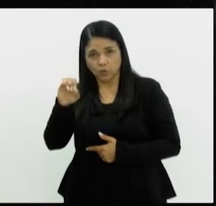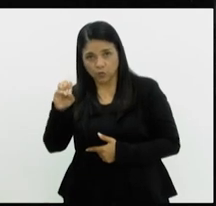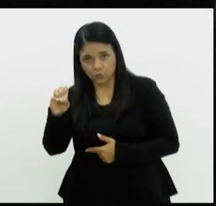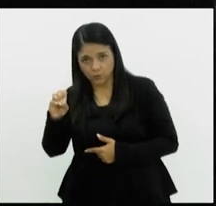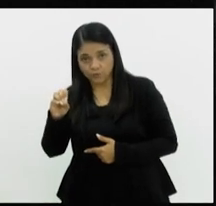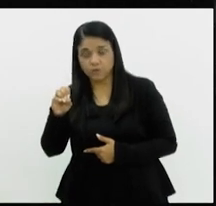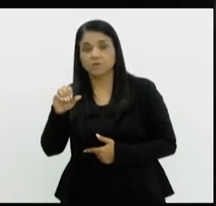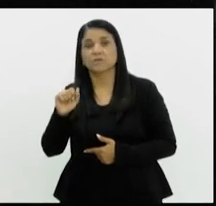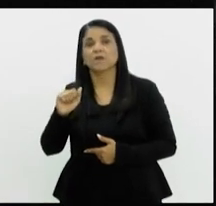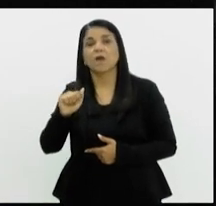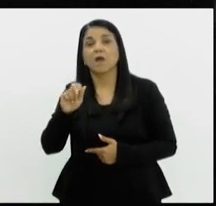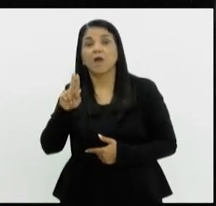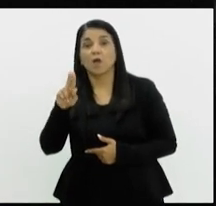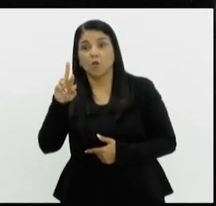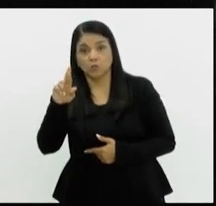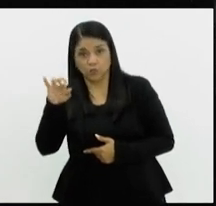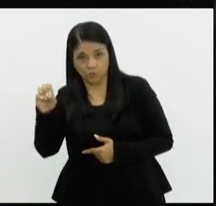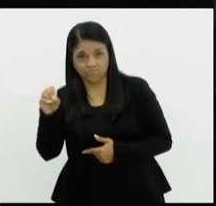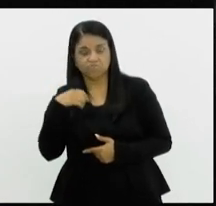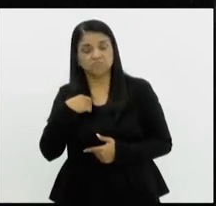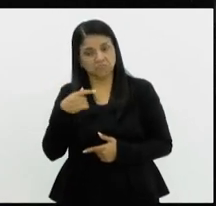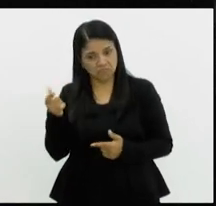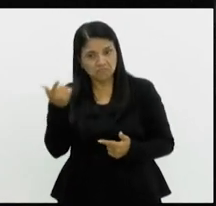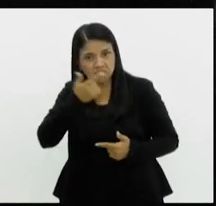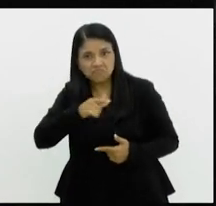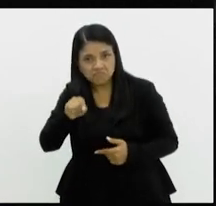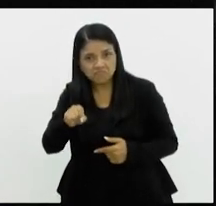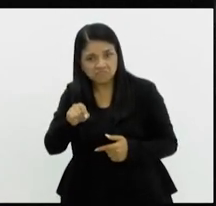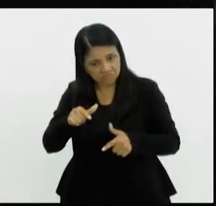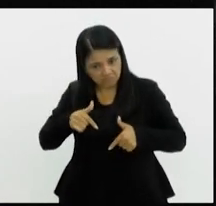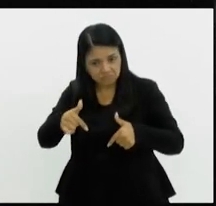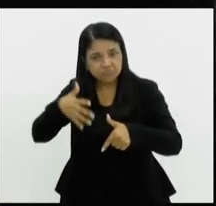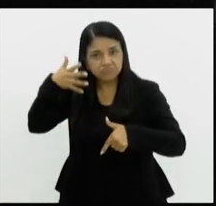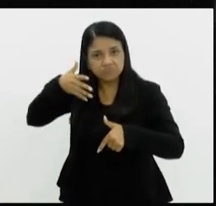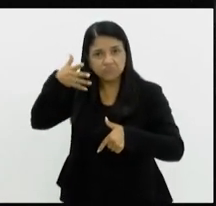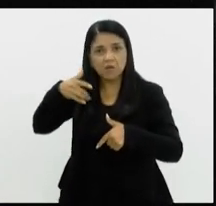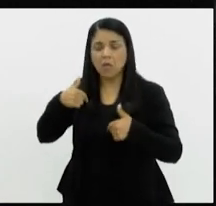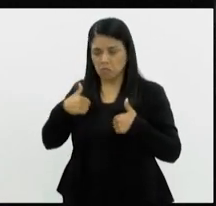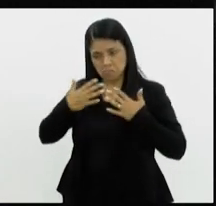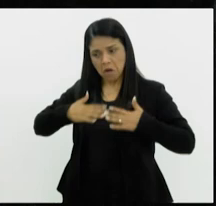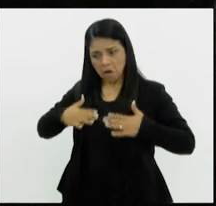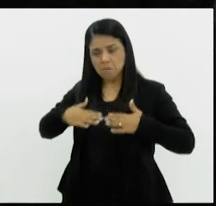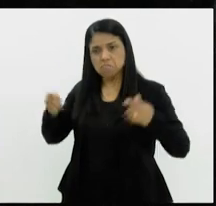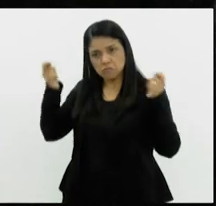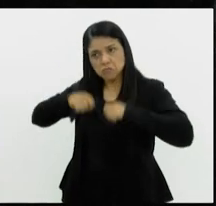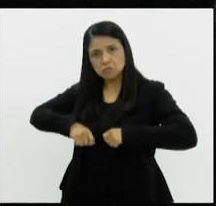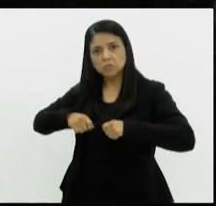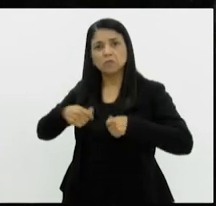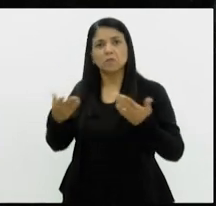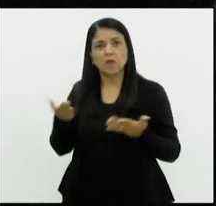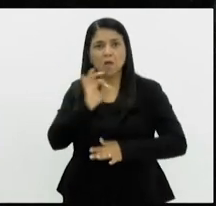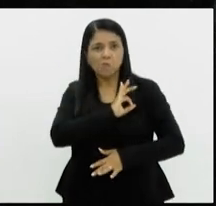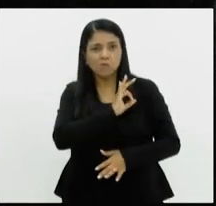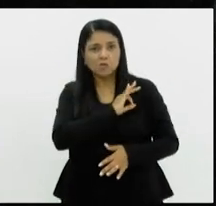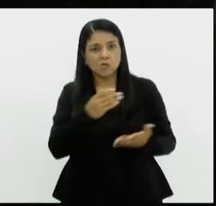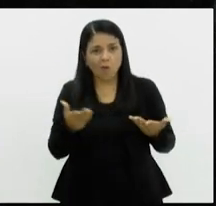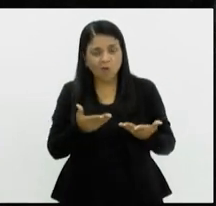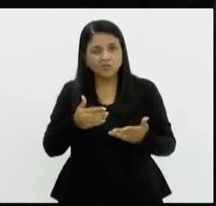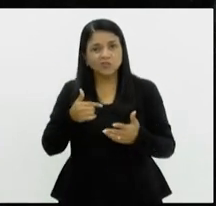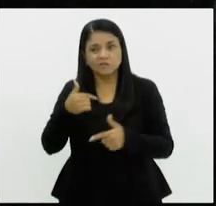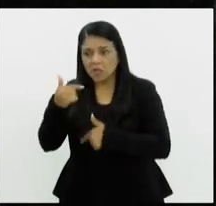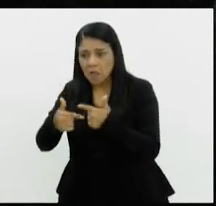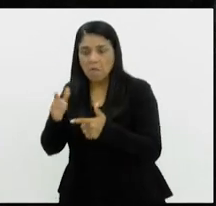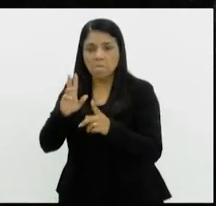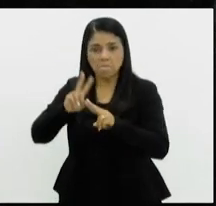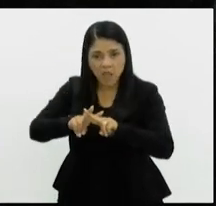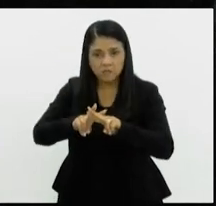gelo ele falou você tem coragem de fazer esse discurso falei com tranquilidade porque a polícia hoje enxuga gelo a polícia prende